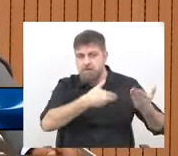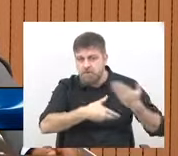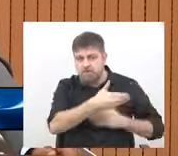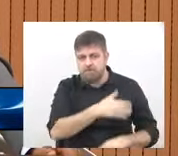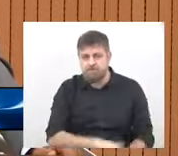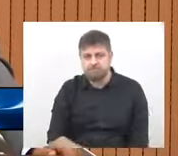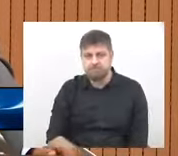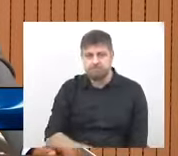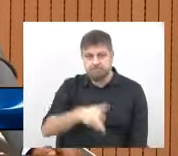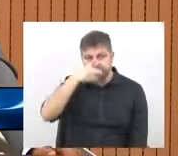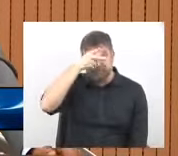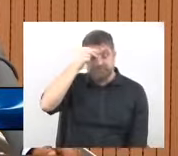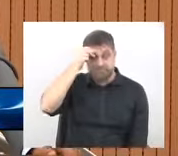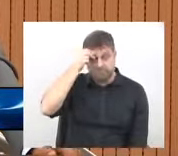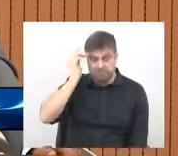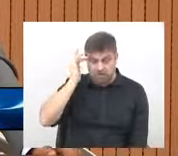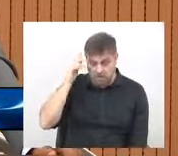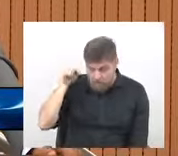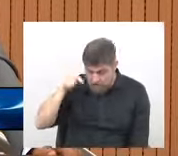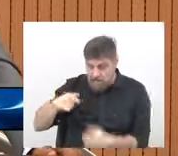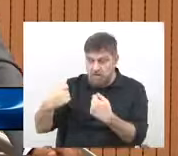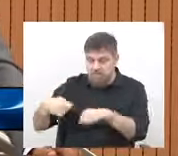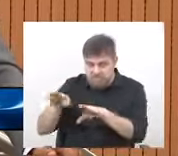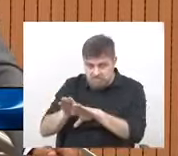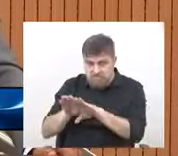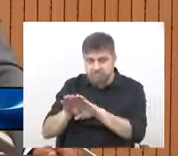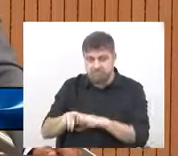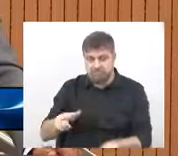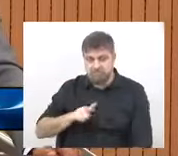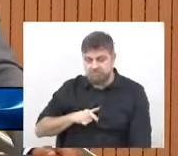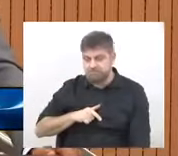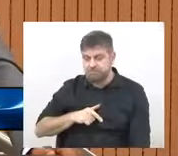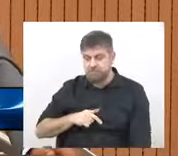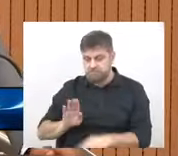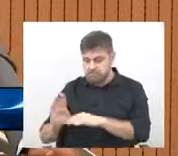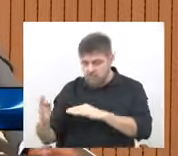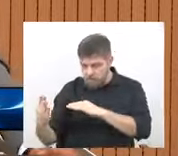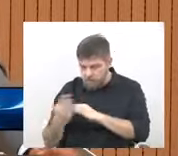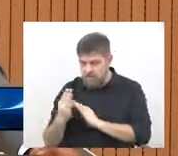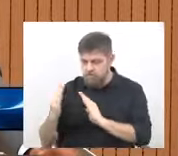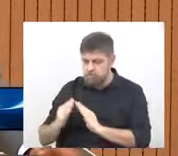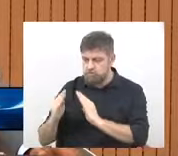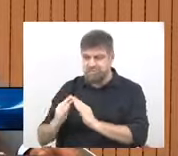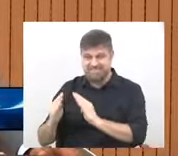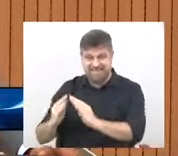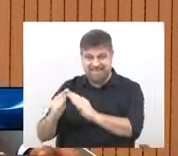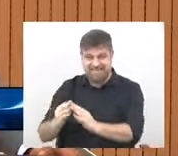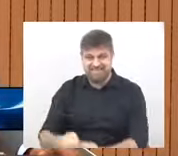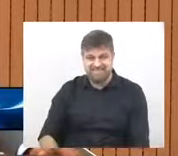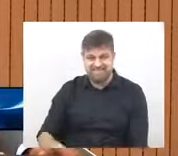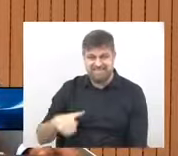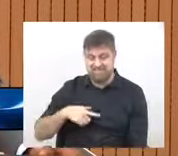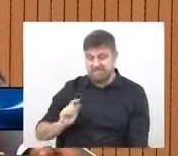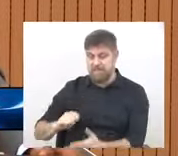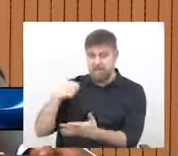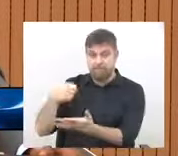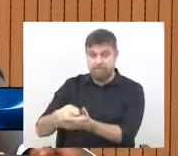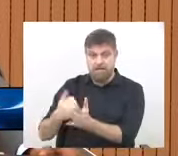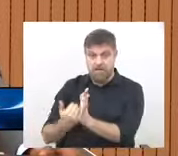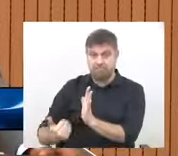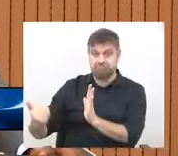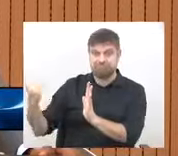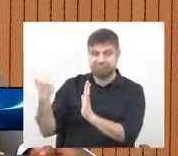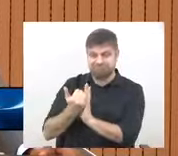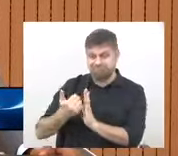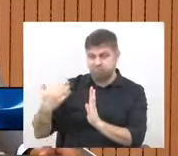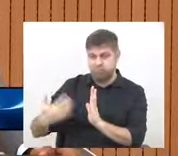Acharam, a prefeitura achou que também teria que colocar. Colocamos como residencial, porque se fosse Jardim Rosário, eles pagariam bem mais